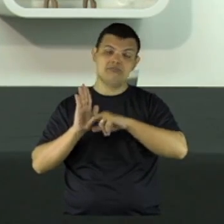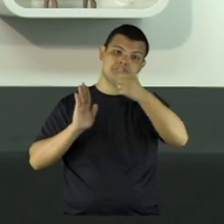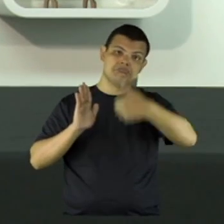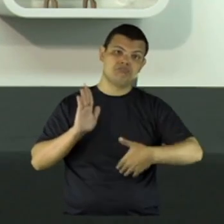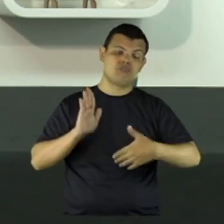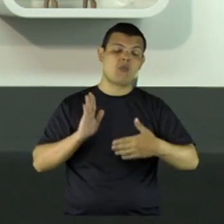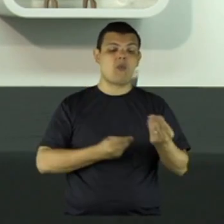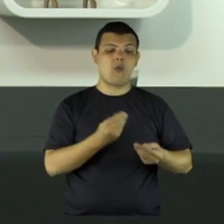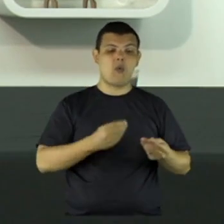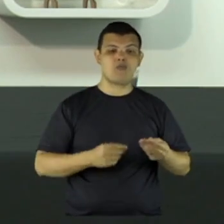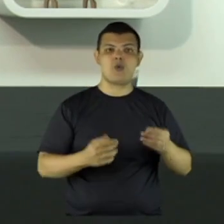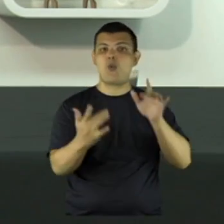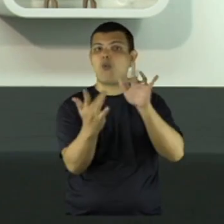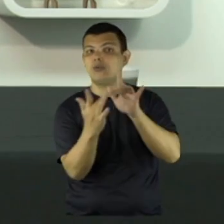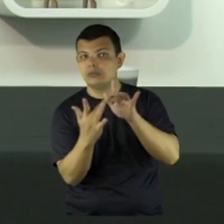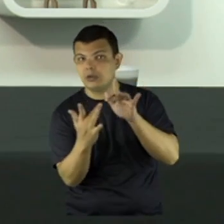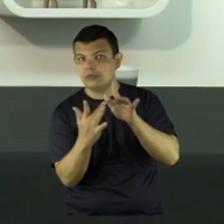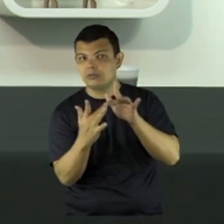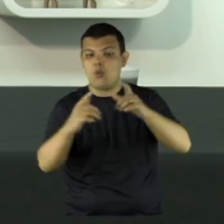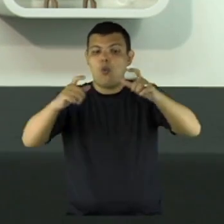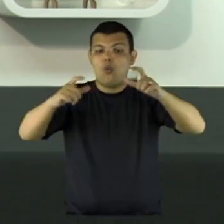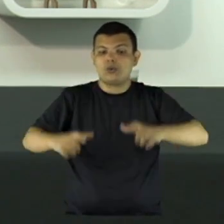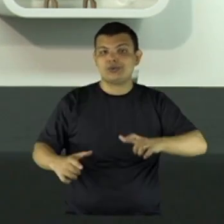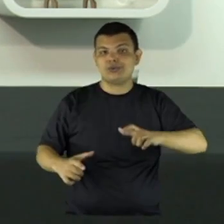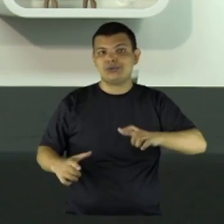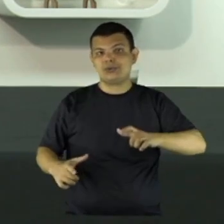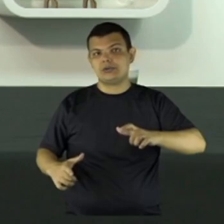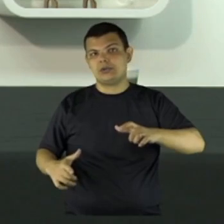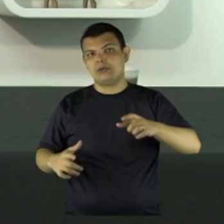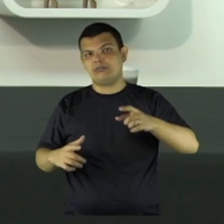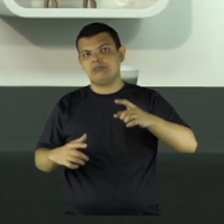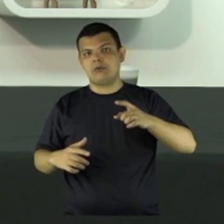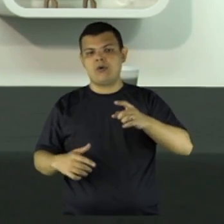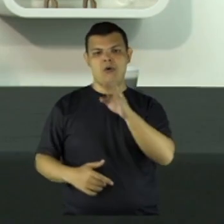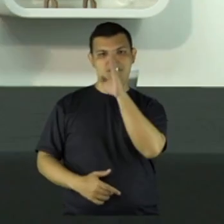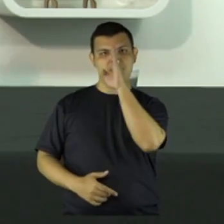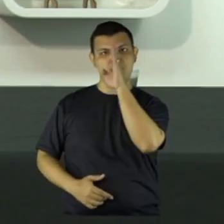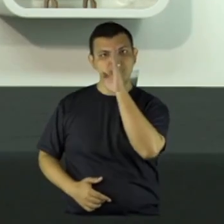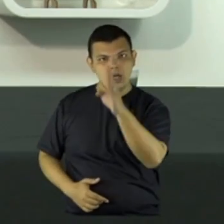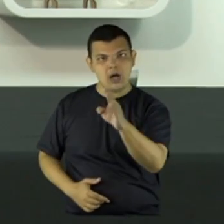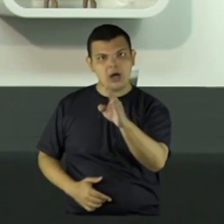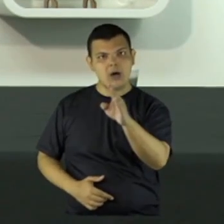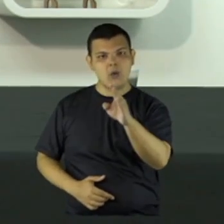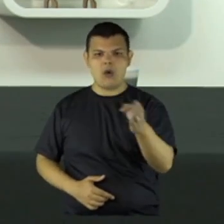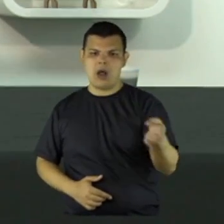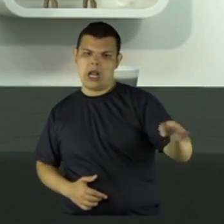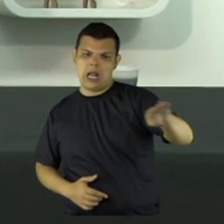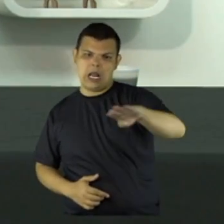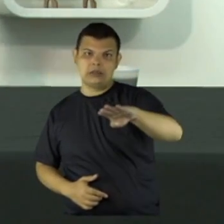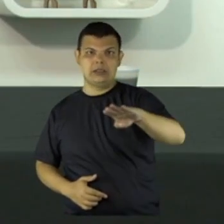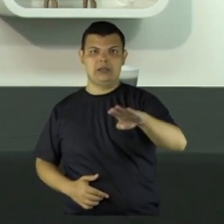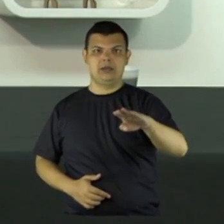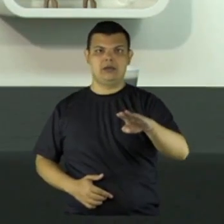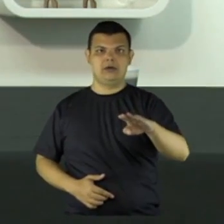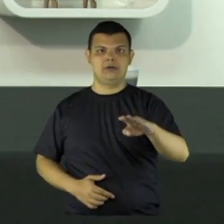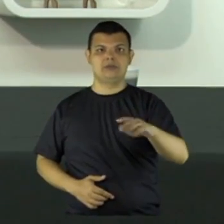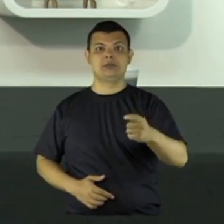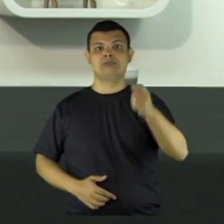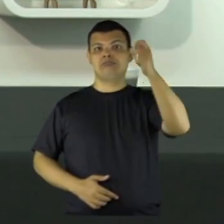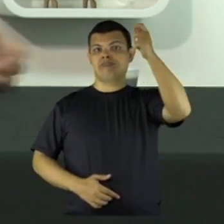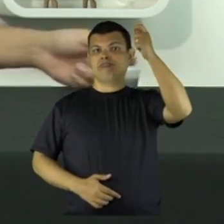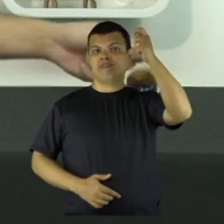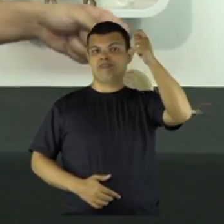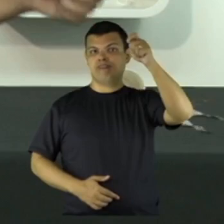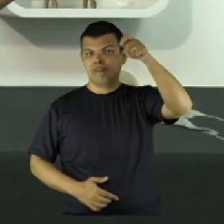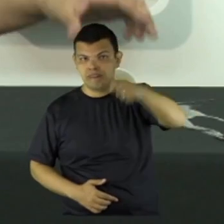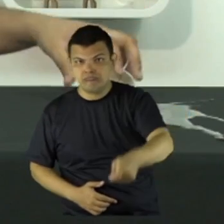de que forma esse contato vai ser feito. Se vai ser frontal, se vai ser lateral, se você vai precisar erguer o